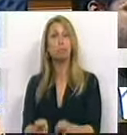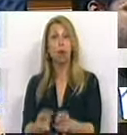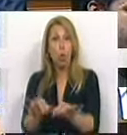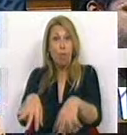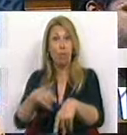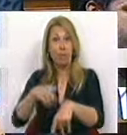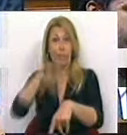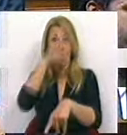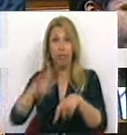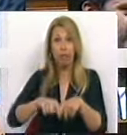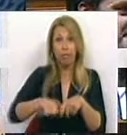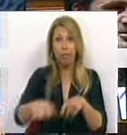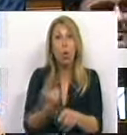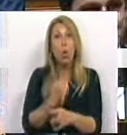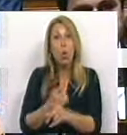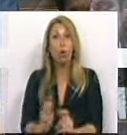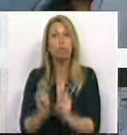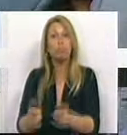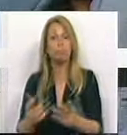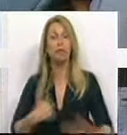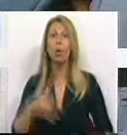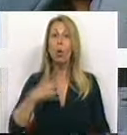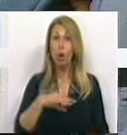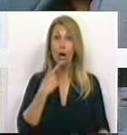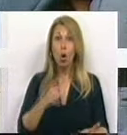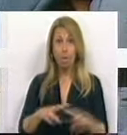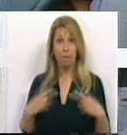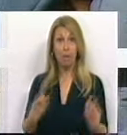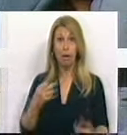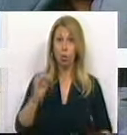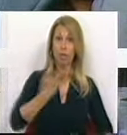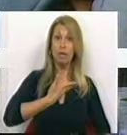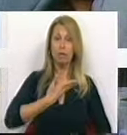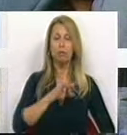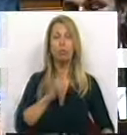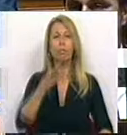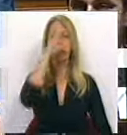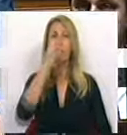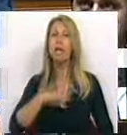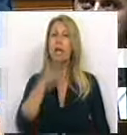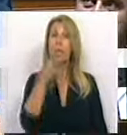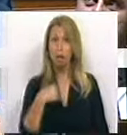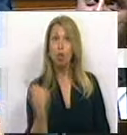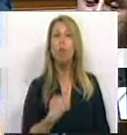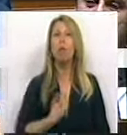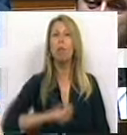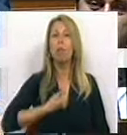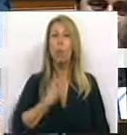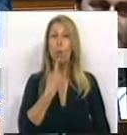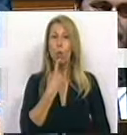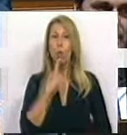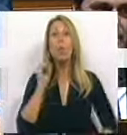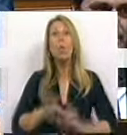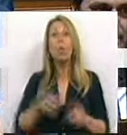deste mandato. Eu queria, em nome da bancada do PSD, Sr. Primeiro-Ministro, dizer que a nós preocupa-nos muito aquilo que é a